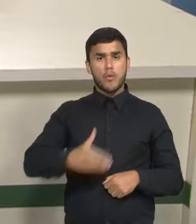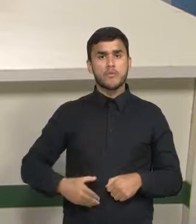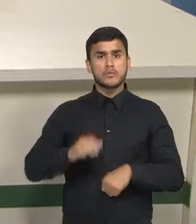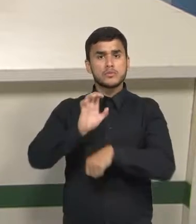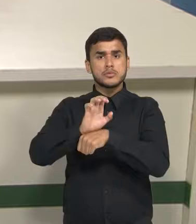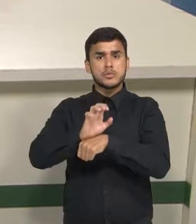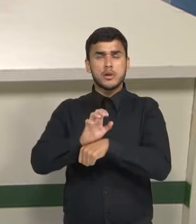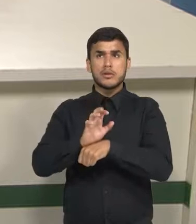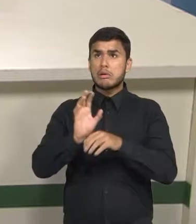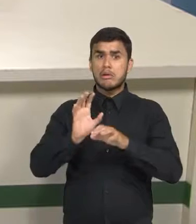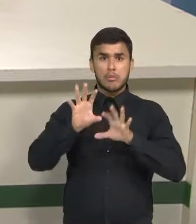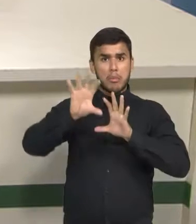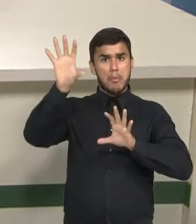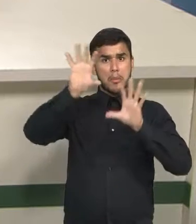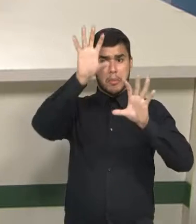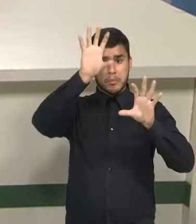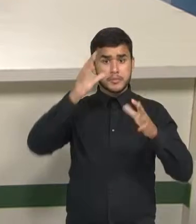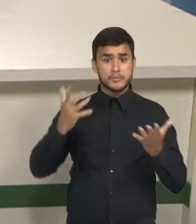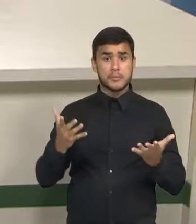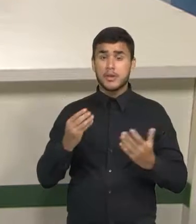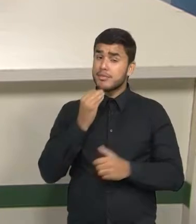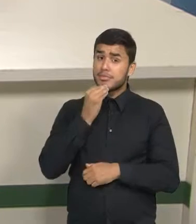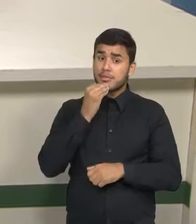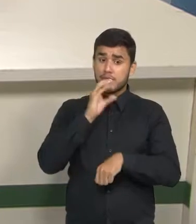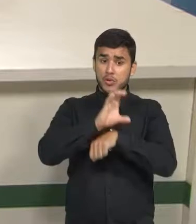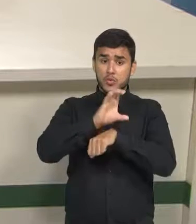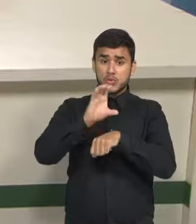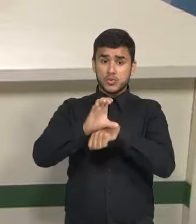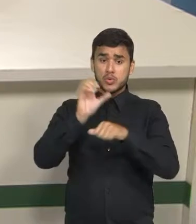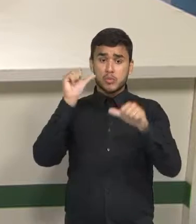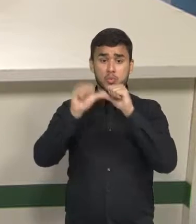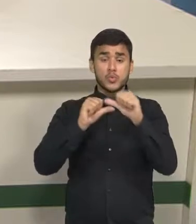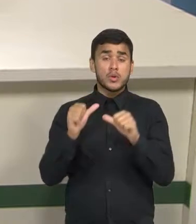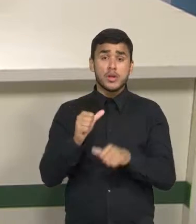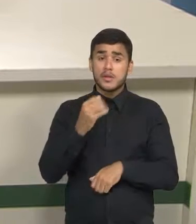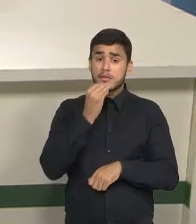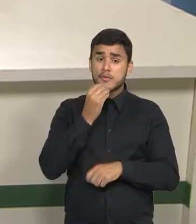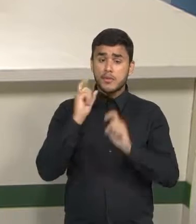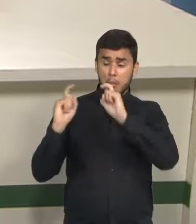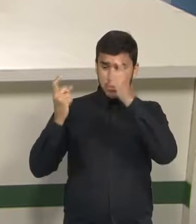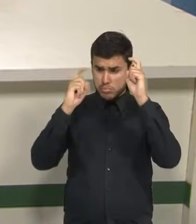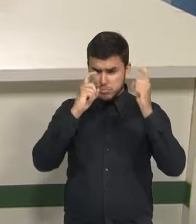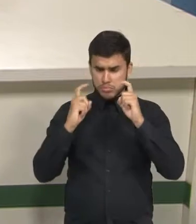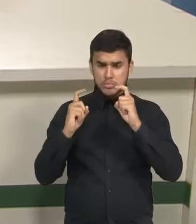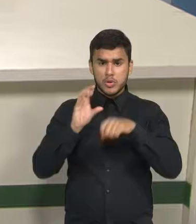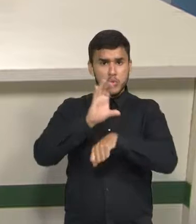pela Constituição Federal, o primeiro elemento não é nem reforma. A primeira coisa que deveria ser discutida é essa.